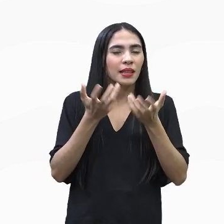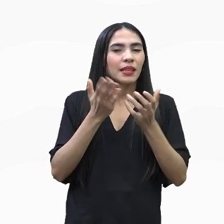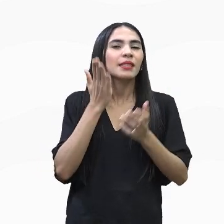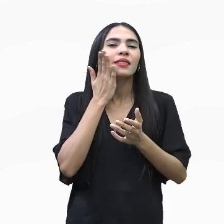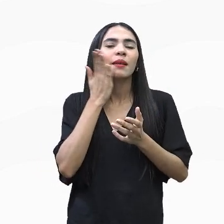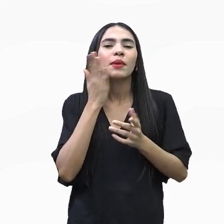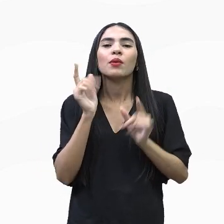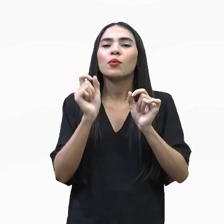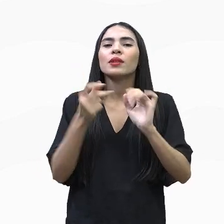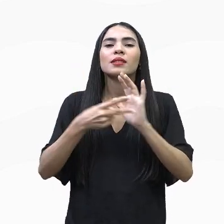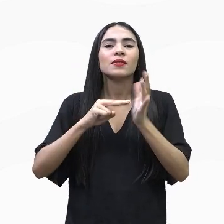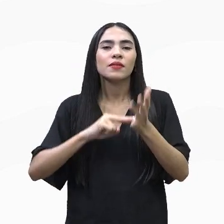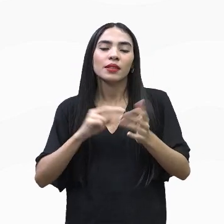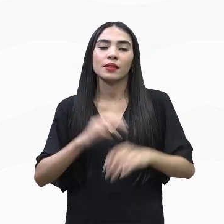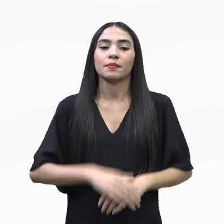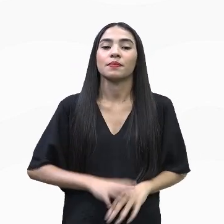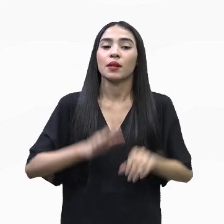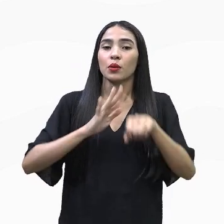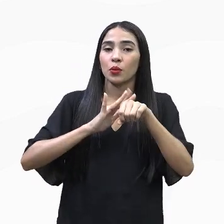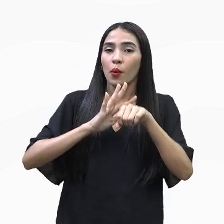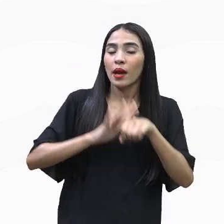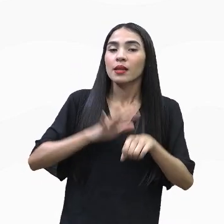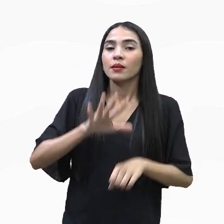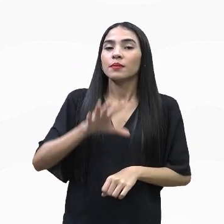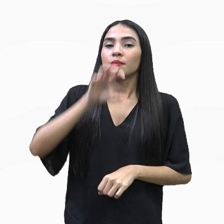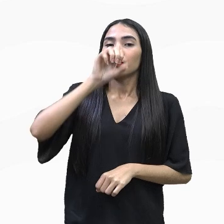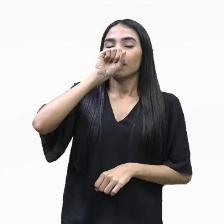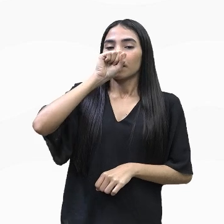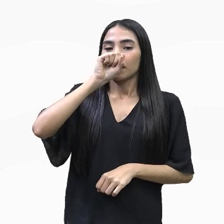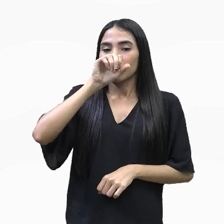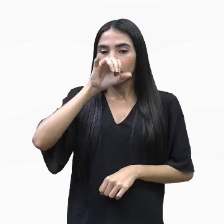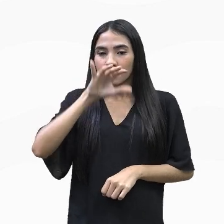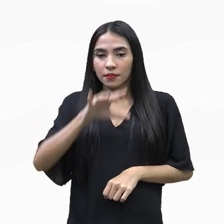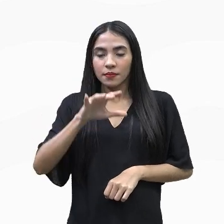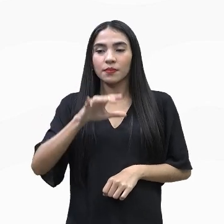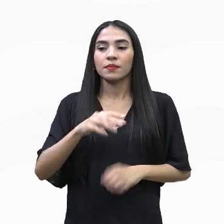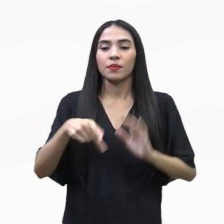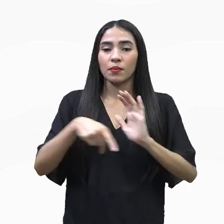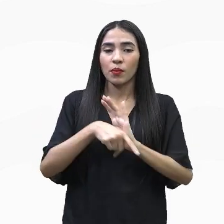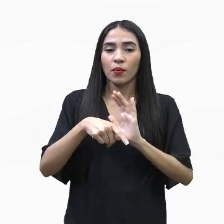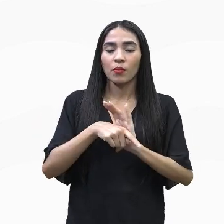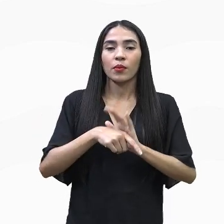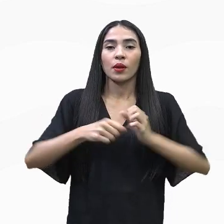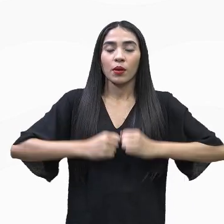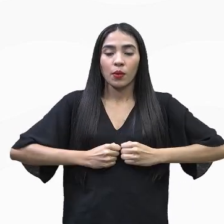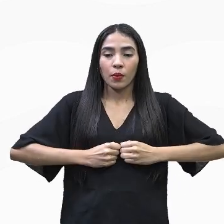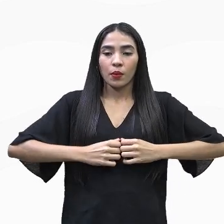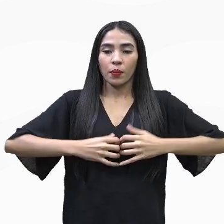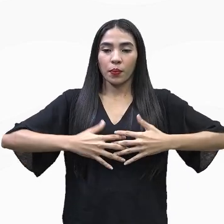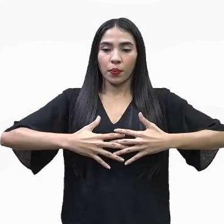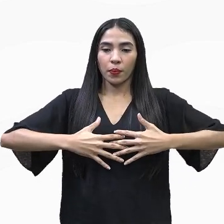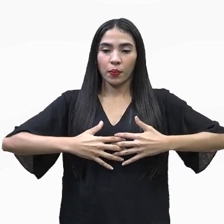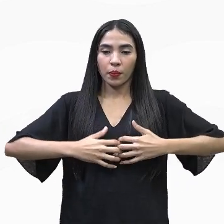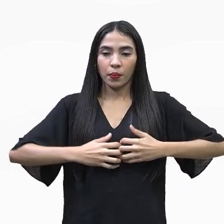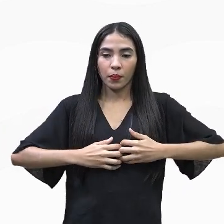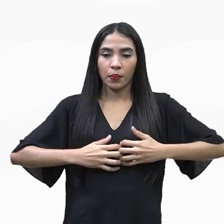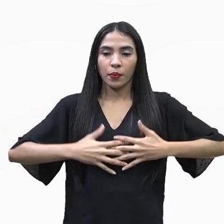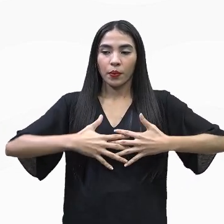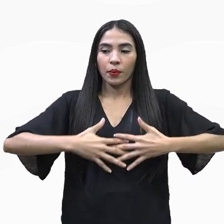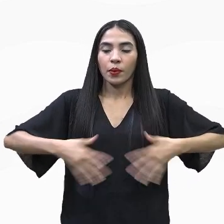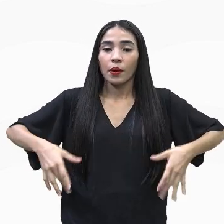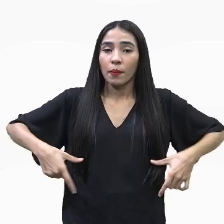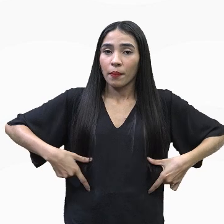querer entender. As doenças respiratórias crônicas atingem o pulmão e são ligadas